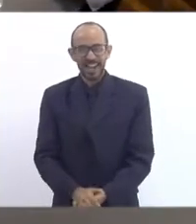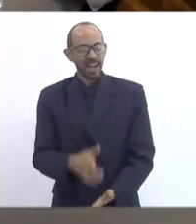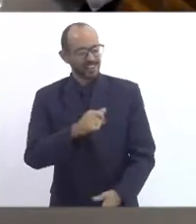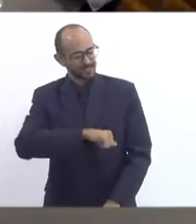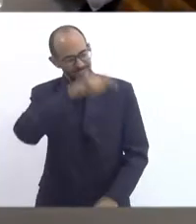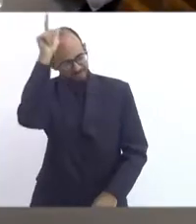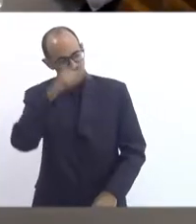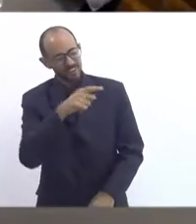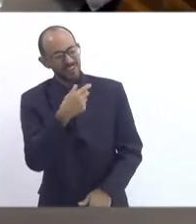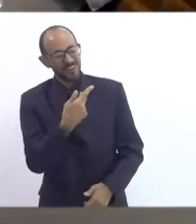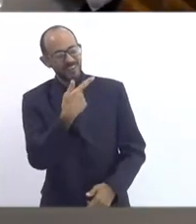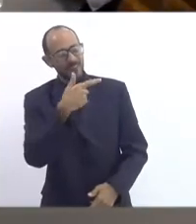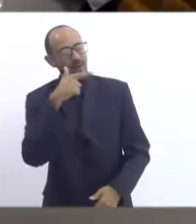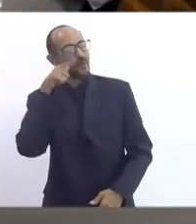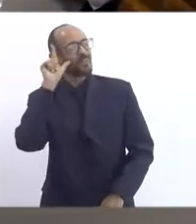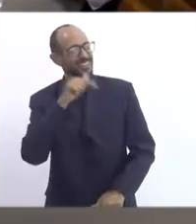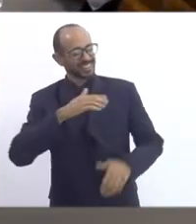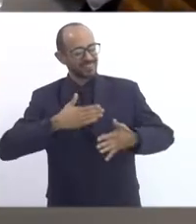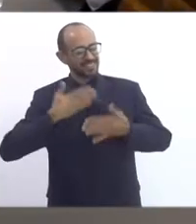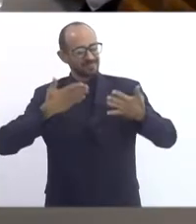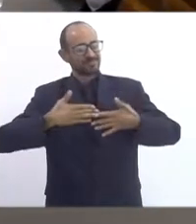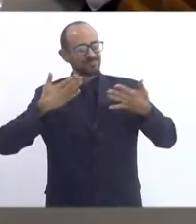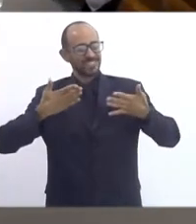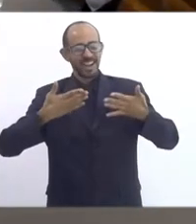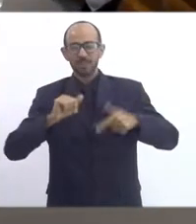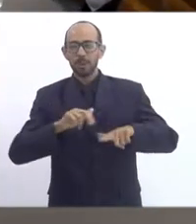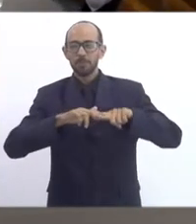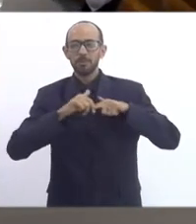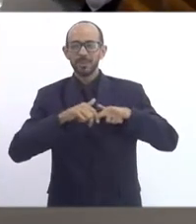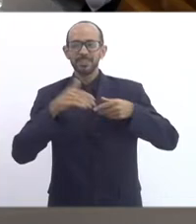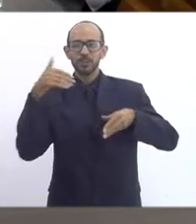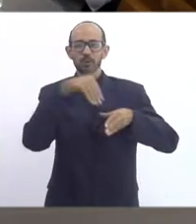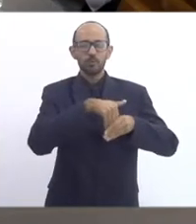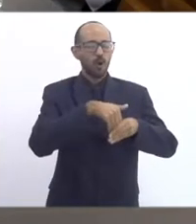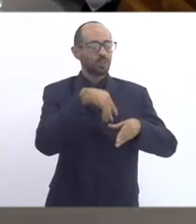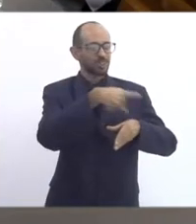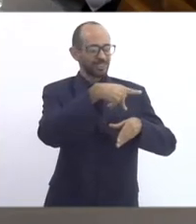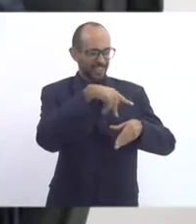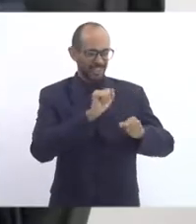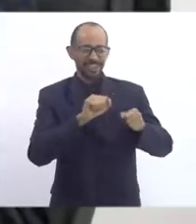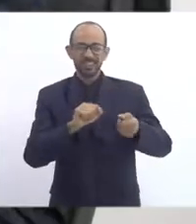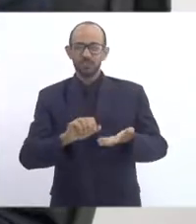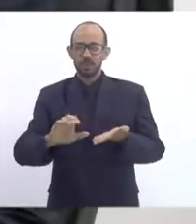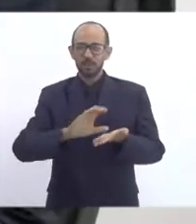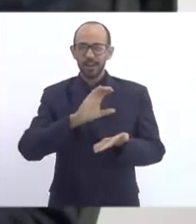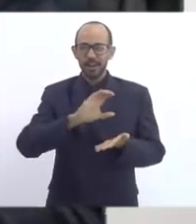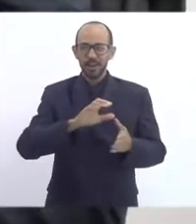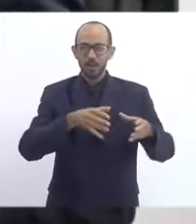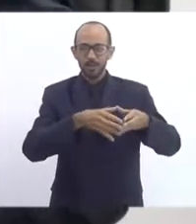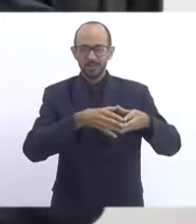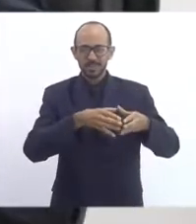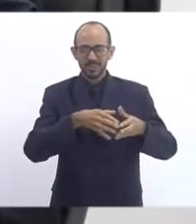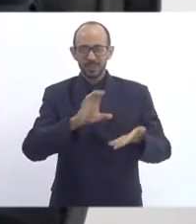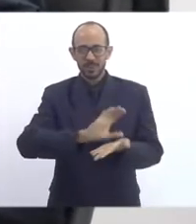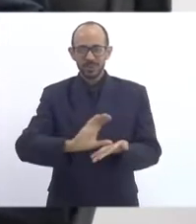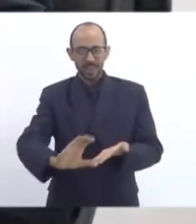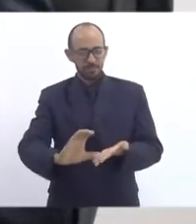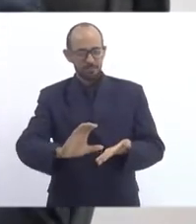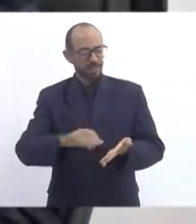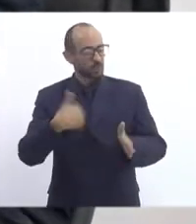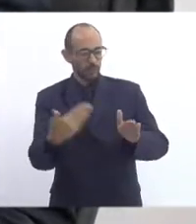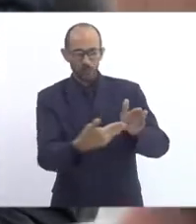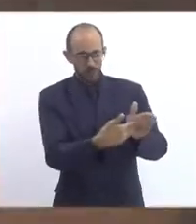inspirado. Tanto é verdade que o voto dele foi acolhido pela Comissão de Orçamento na íntegra, com muita